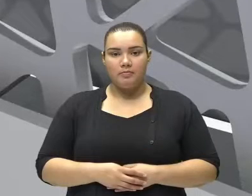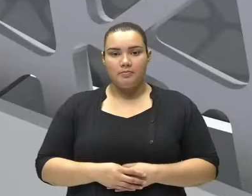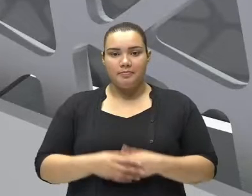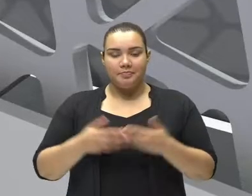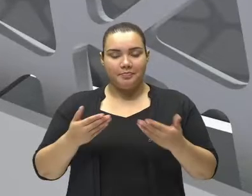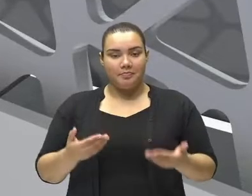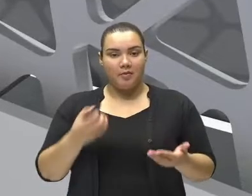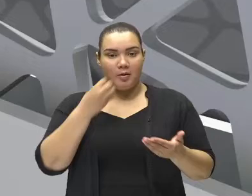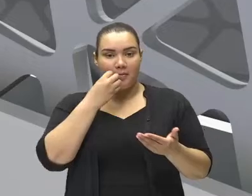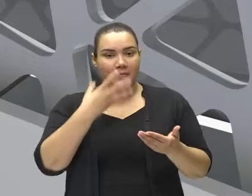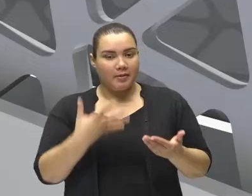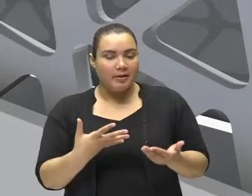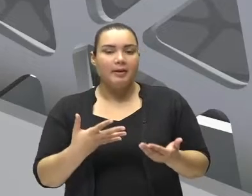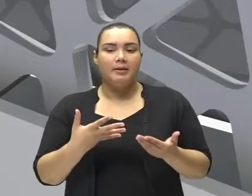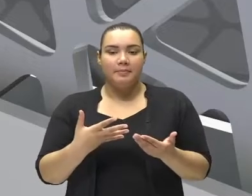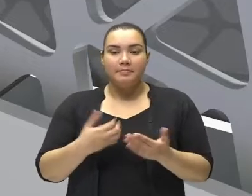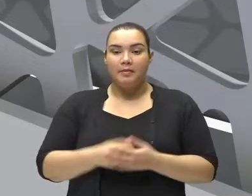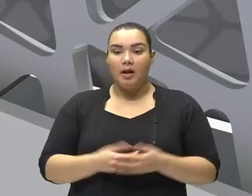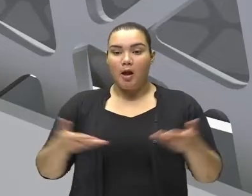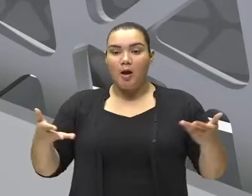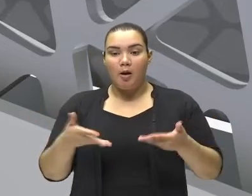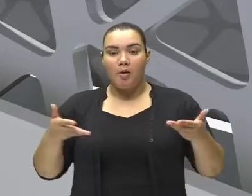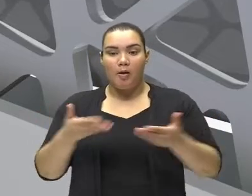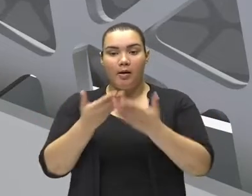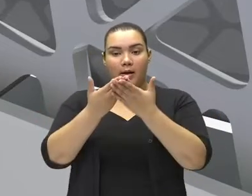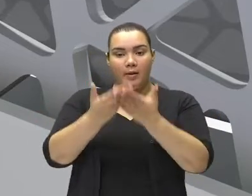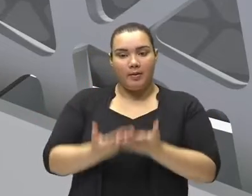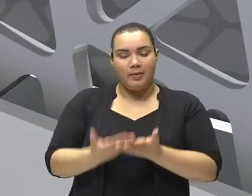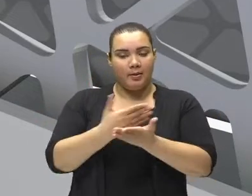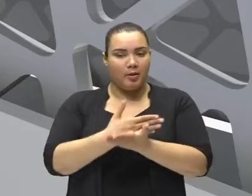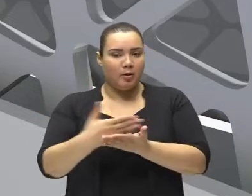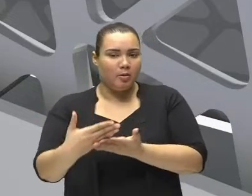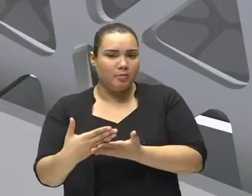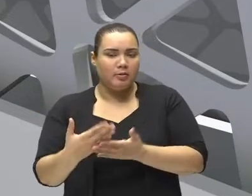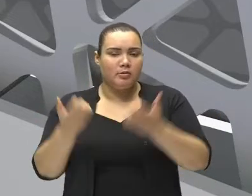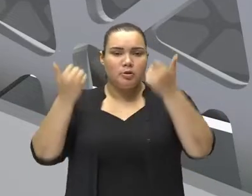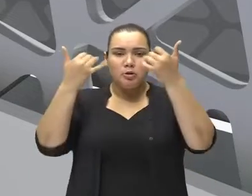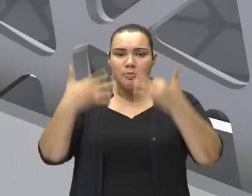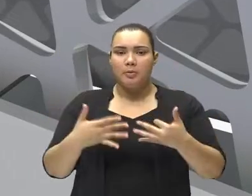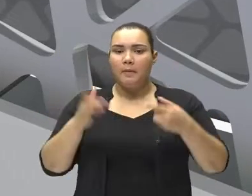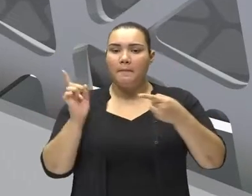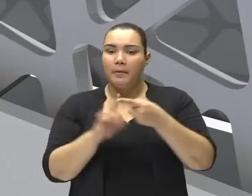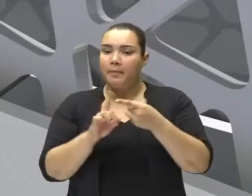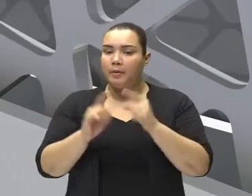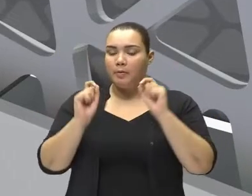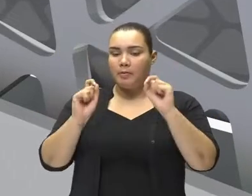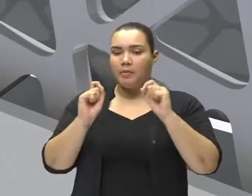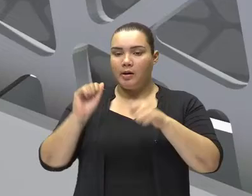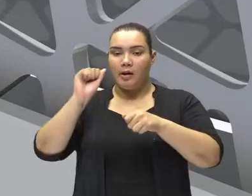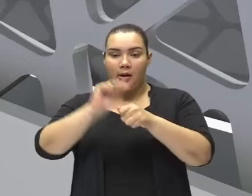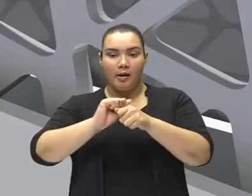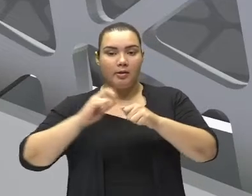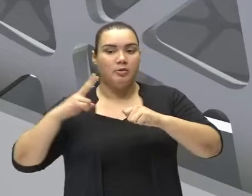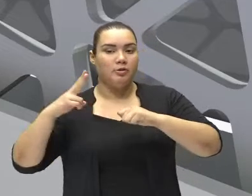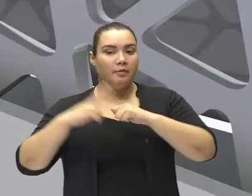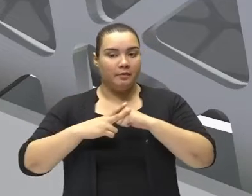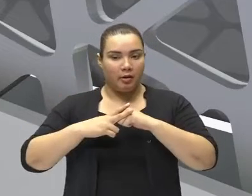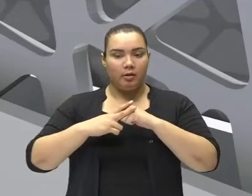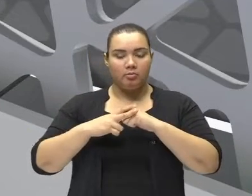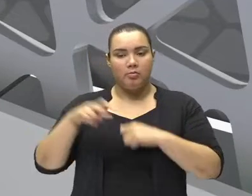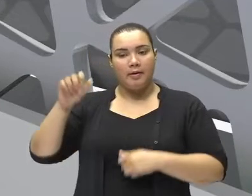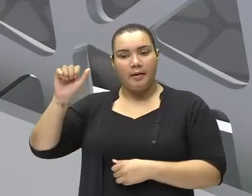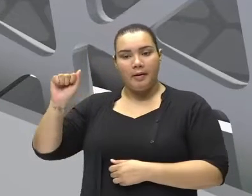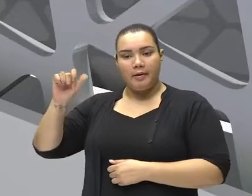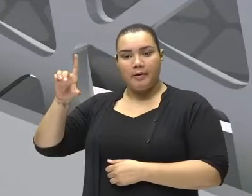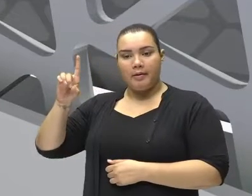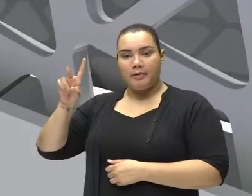Muito bem, muito bem, muito bem. Vamos à aula de hoje. Vamos falar primeiramente sobre advérbio, para você compreender